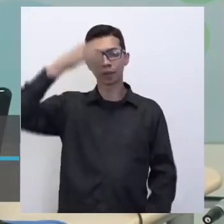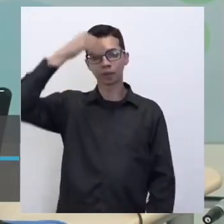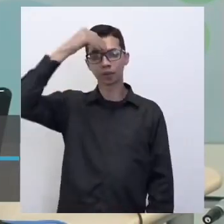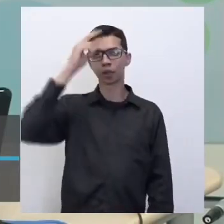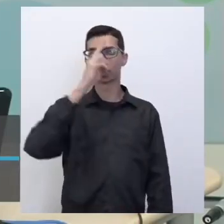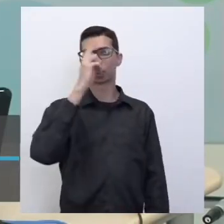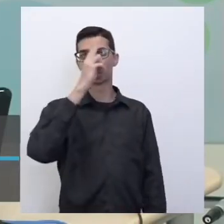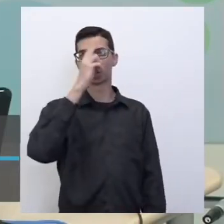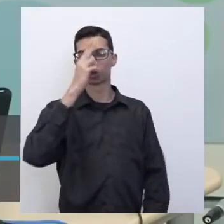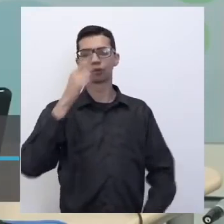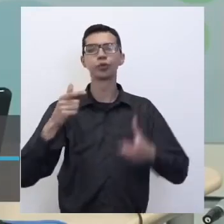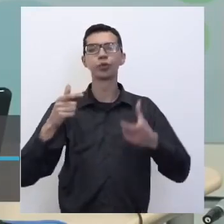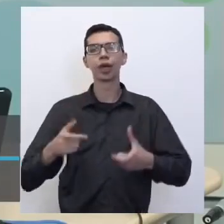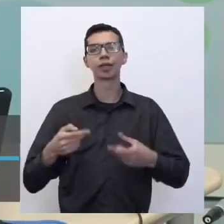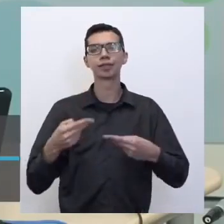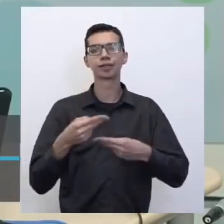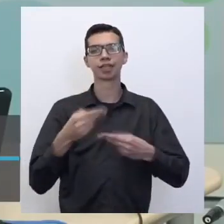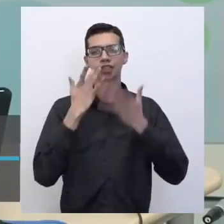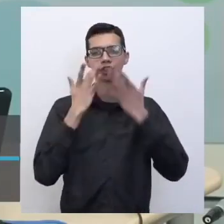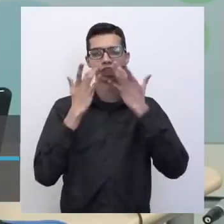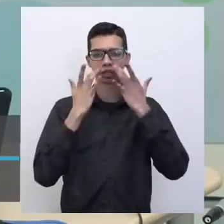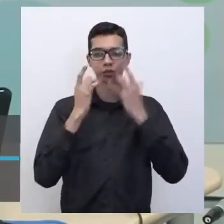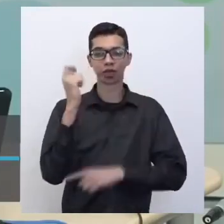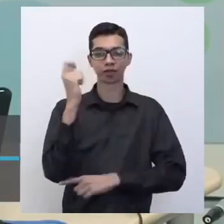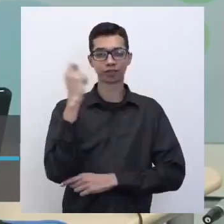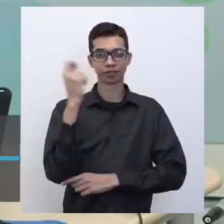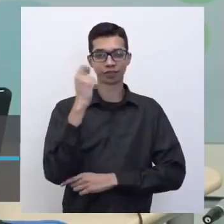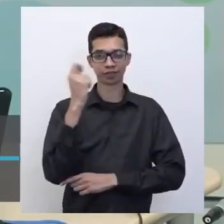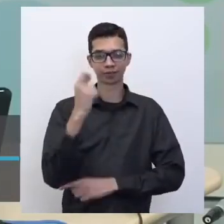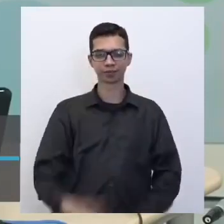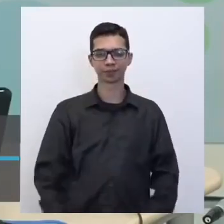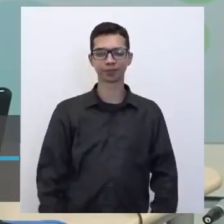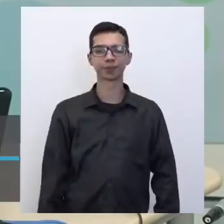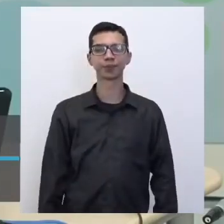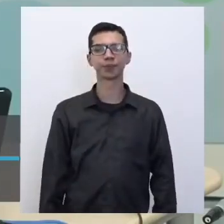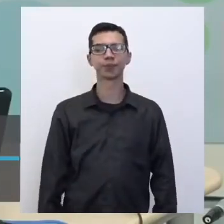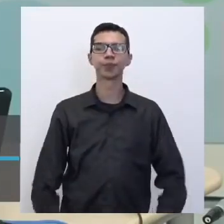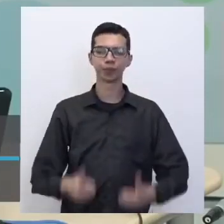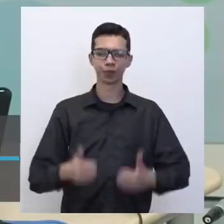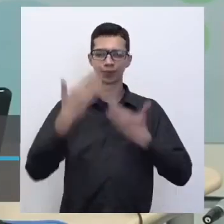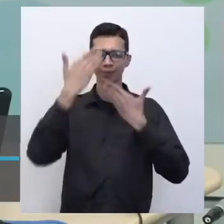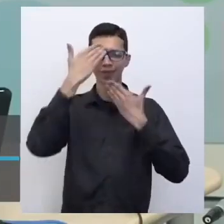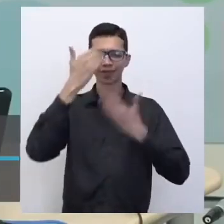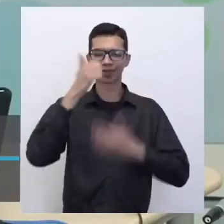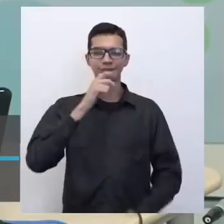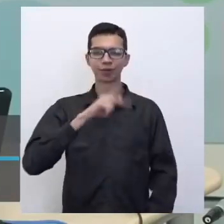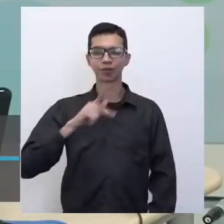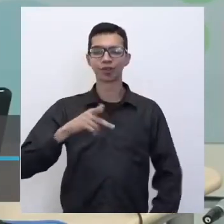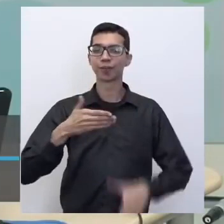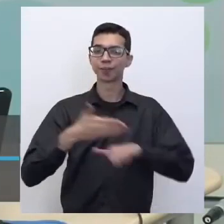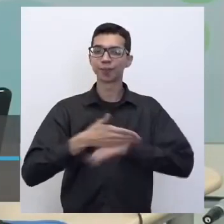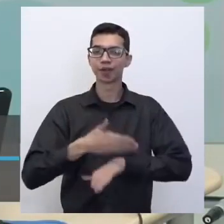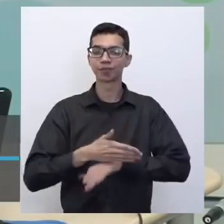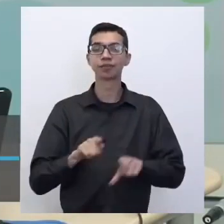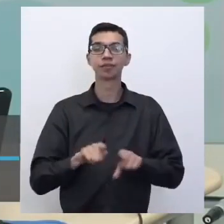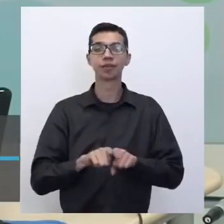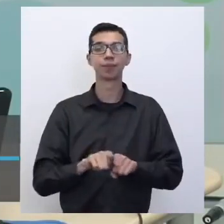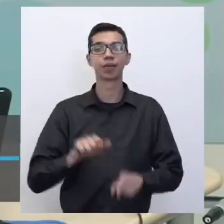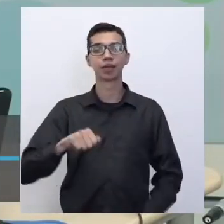Paulo, ali na Avenida Paulista. Obrigada, professora, pela sua participação. A Ana